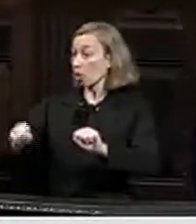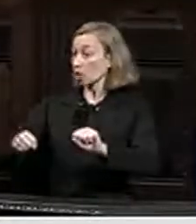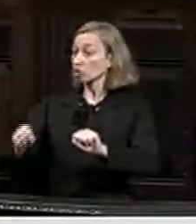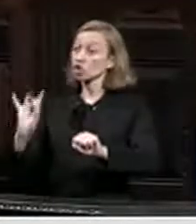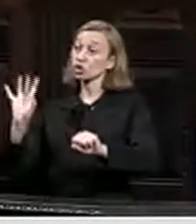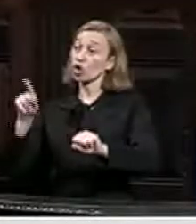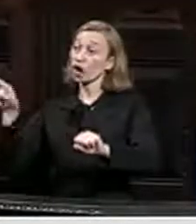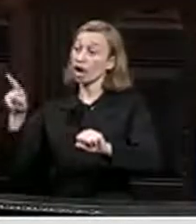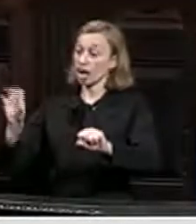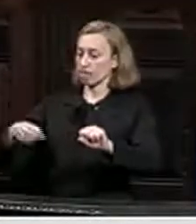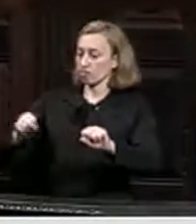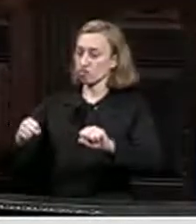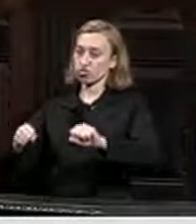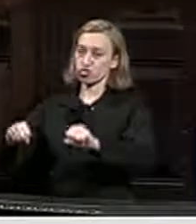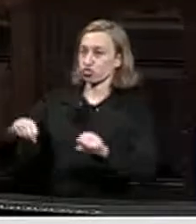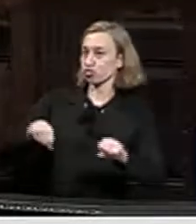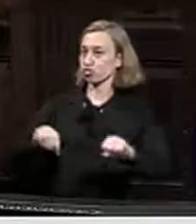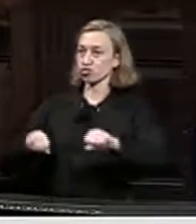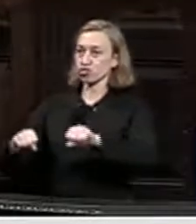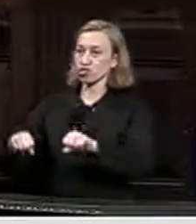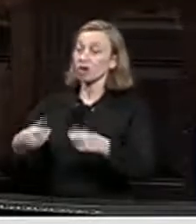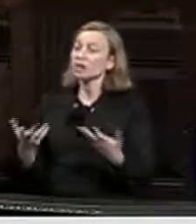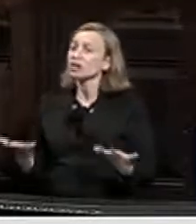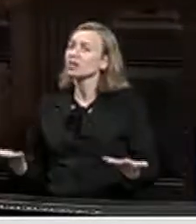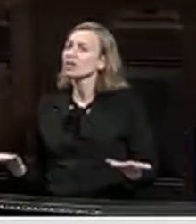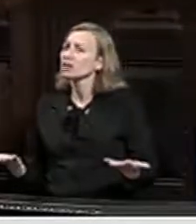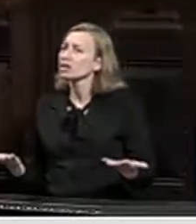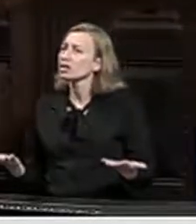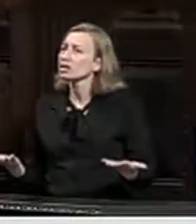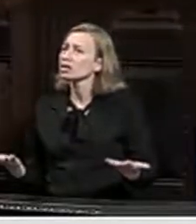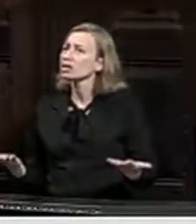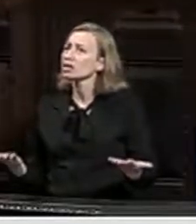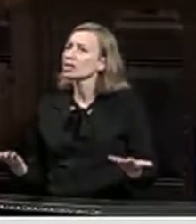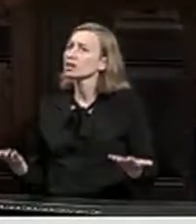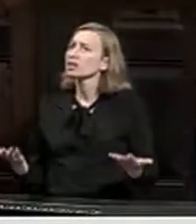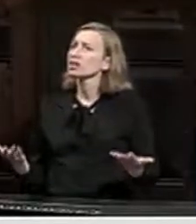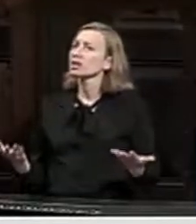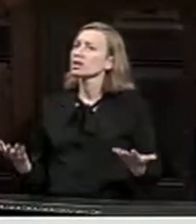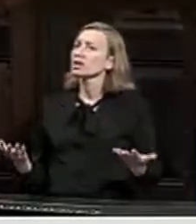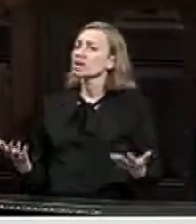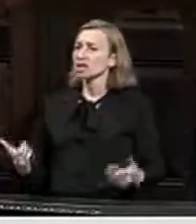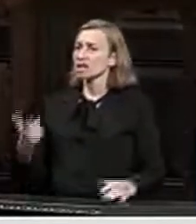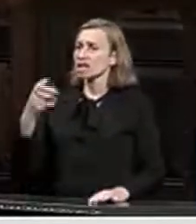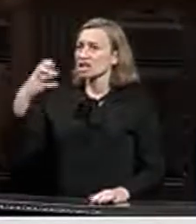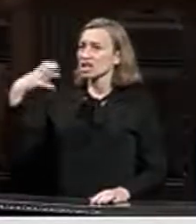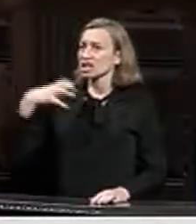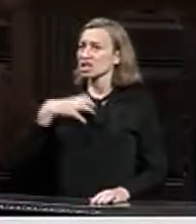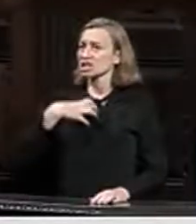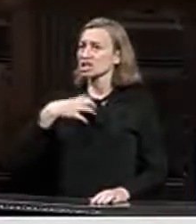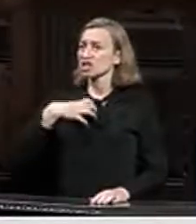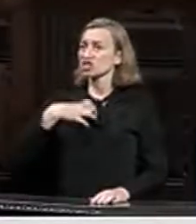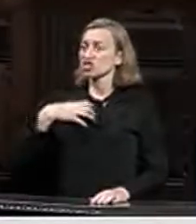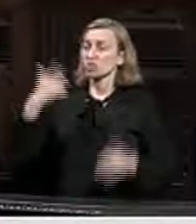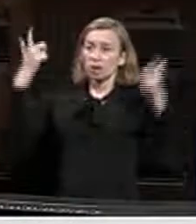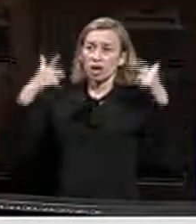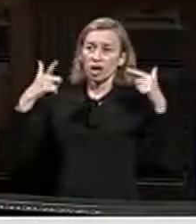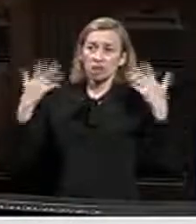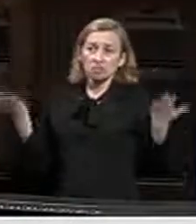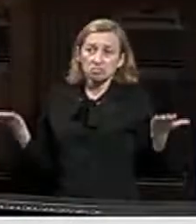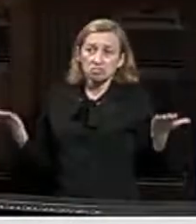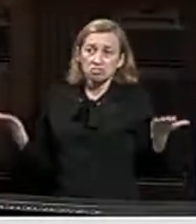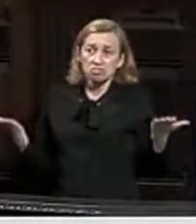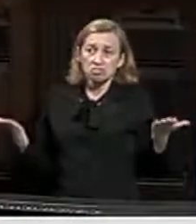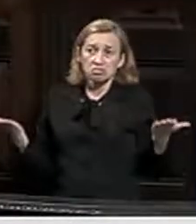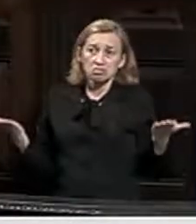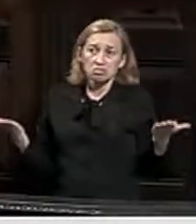do Rio de Janeiro com os seus batedores abrindo o trânsito, fechando o sinal, como se ele fosse um semideus ou qualquer coisa parecida. Não